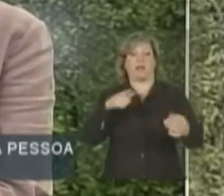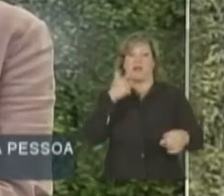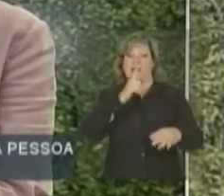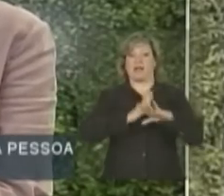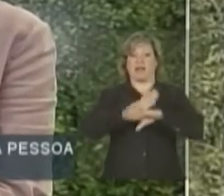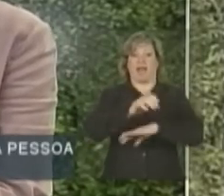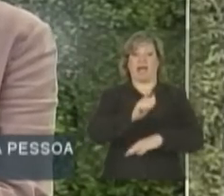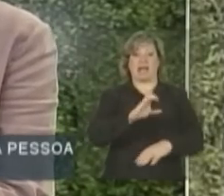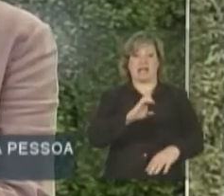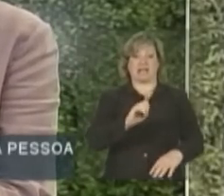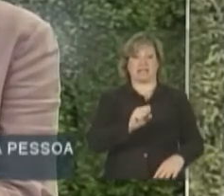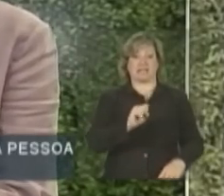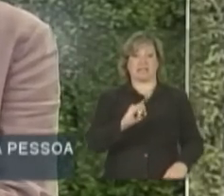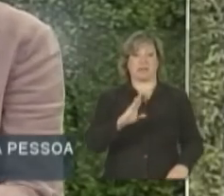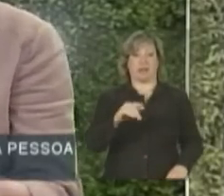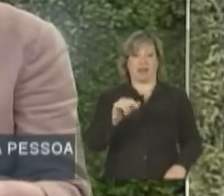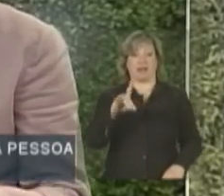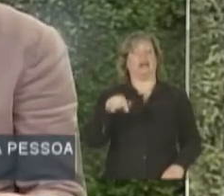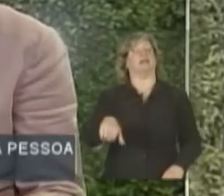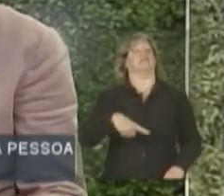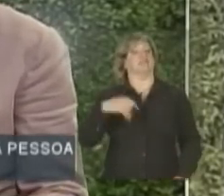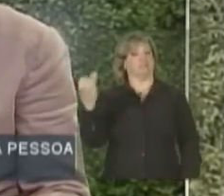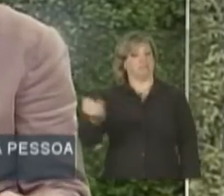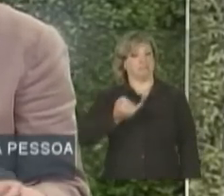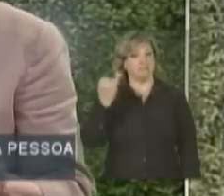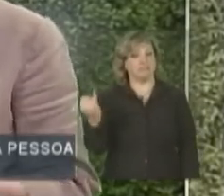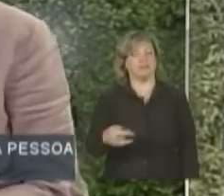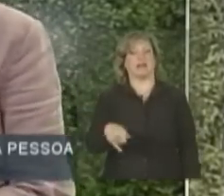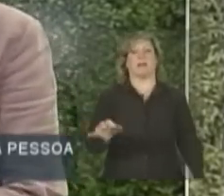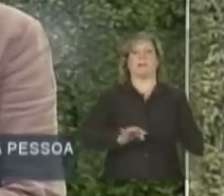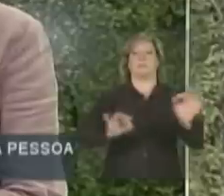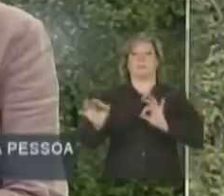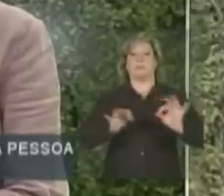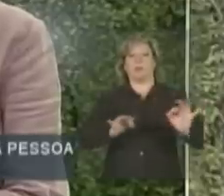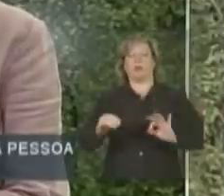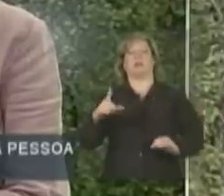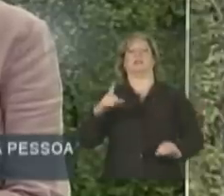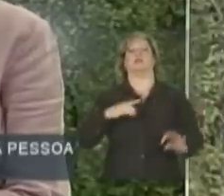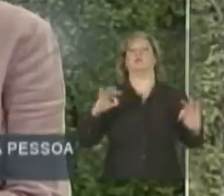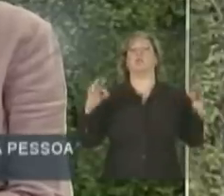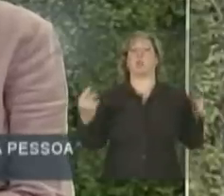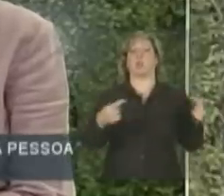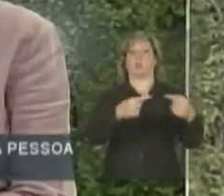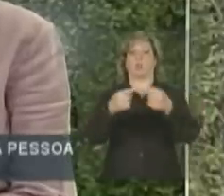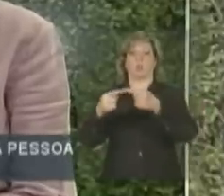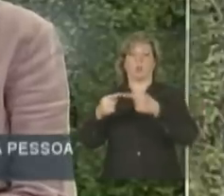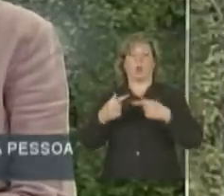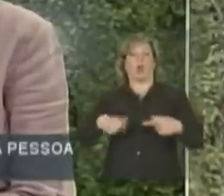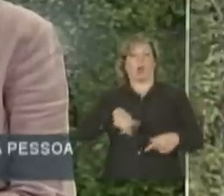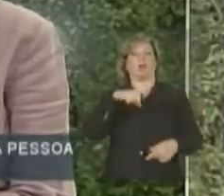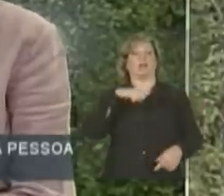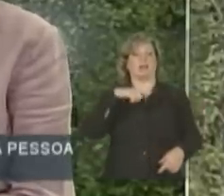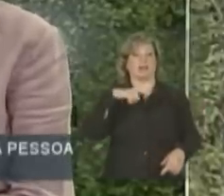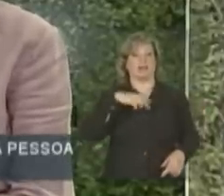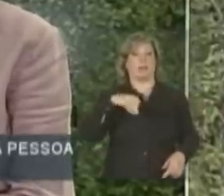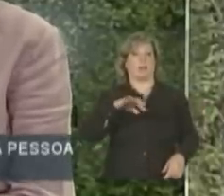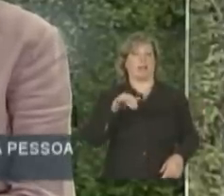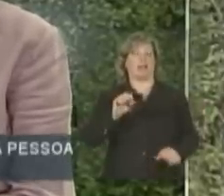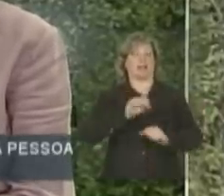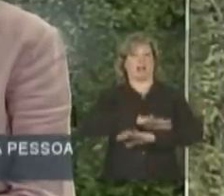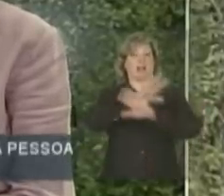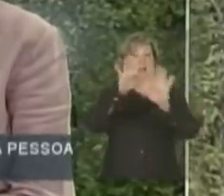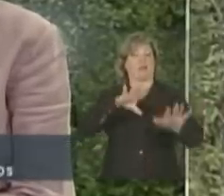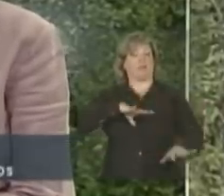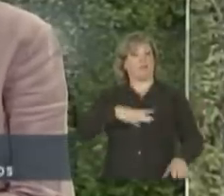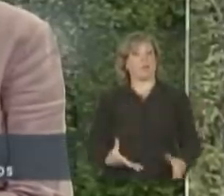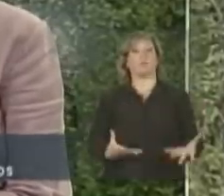é fator estruturante. Nos quatro eixos deste plano, todos eles articulados, nós temos metas claras e desafios muito